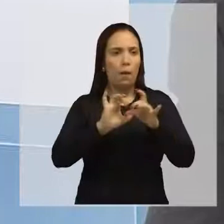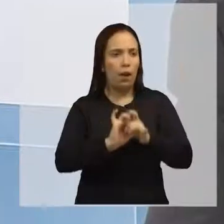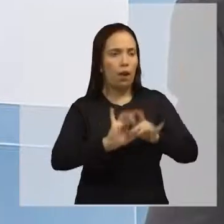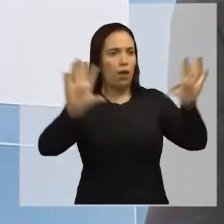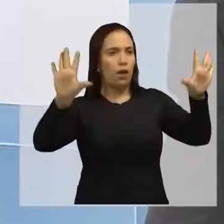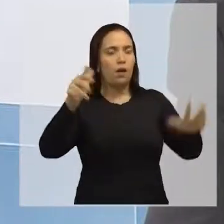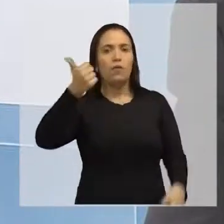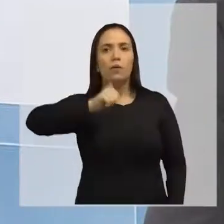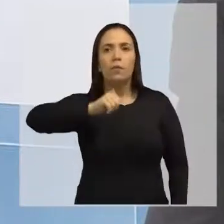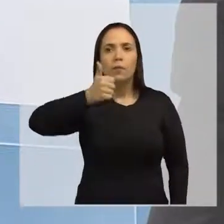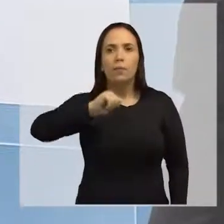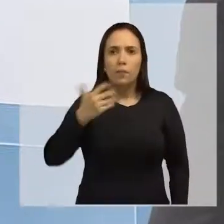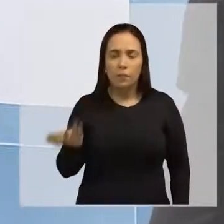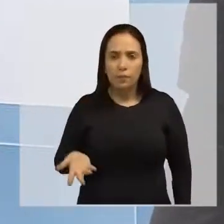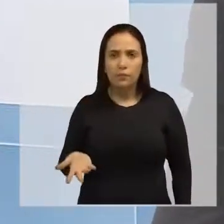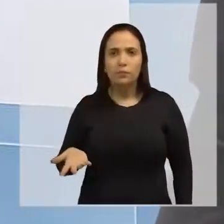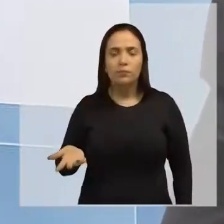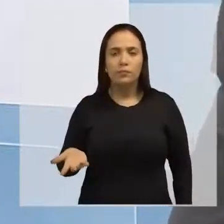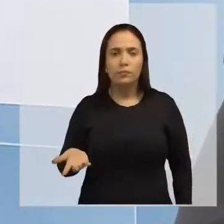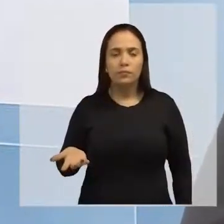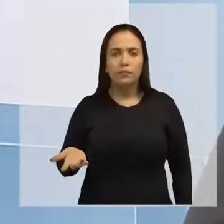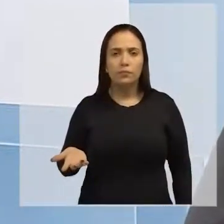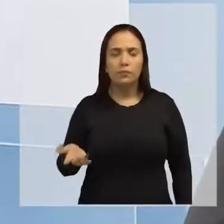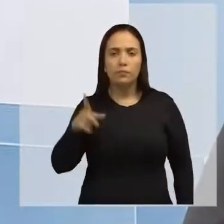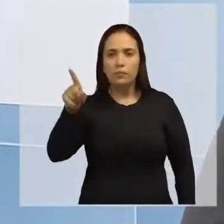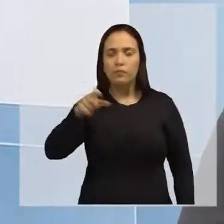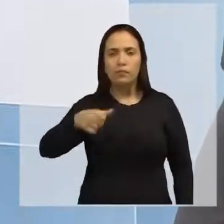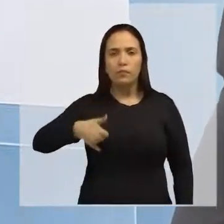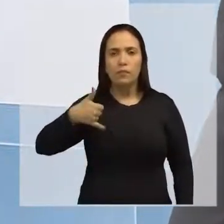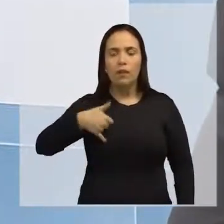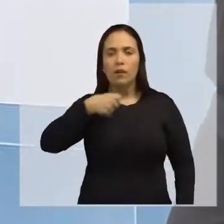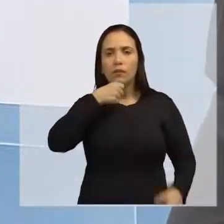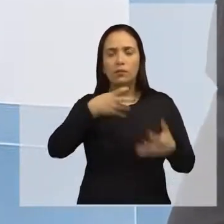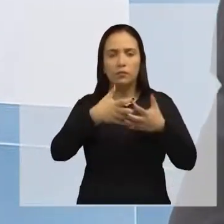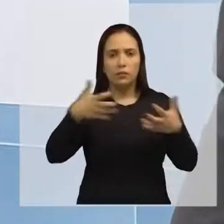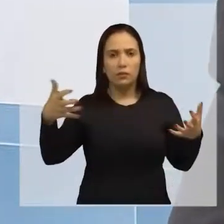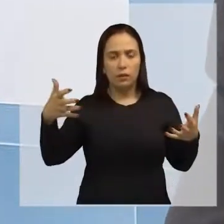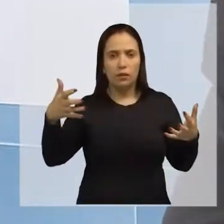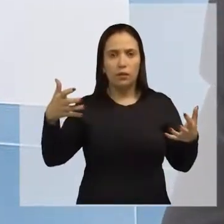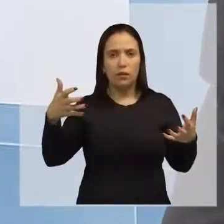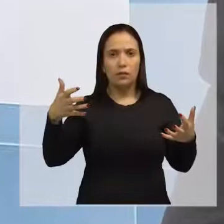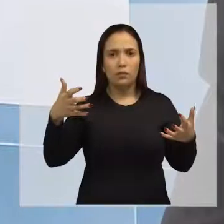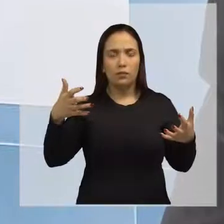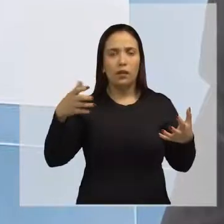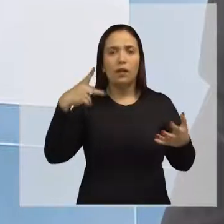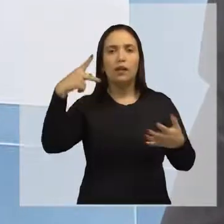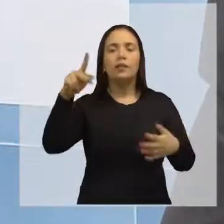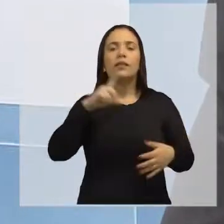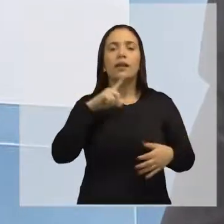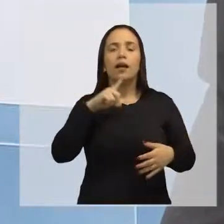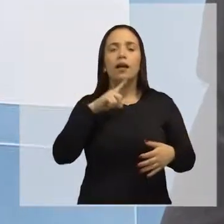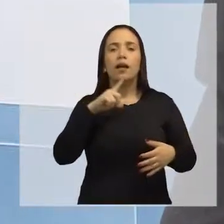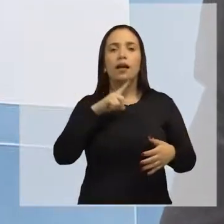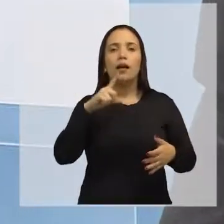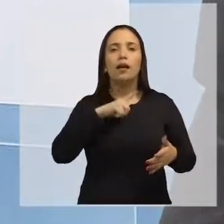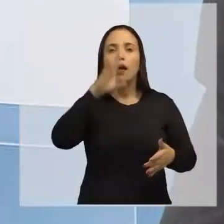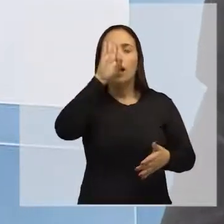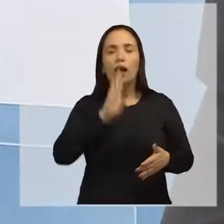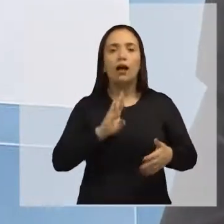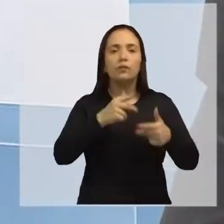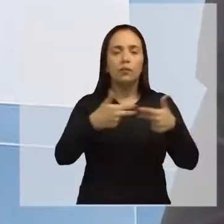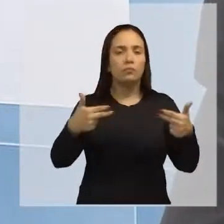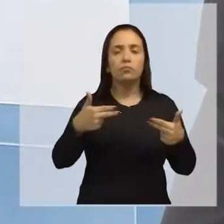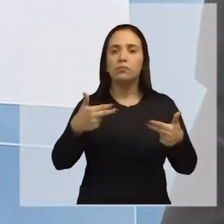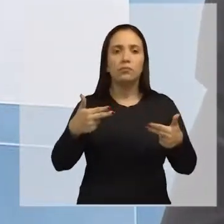permitido beber, de uma hora para outra o idoso não consegue o que ele tinha, porque